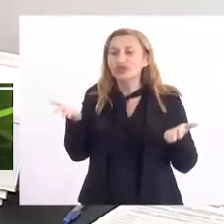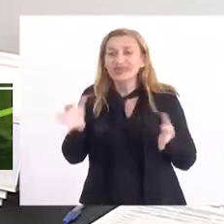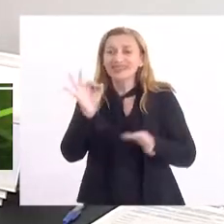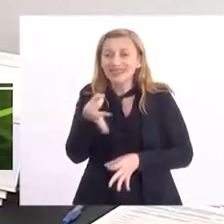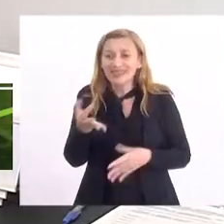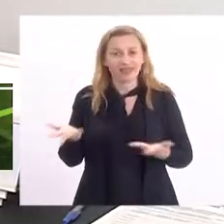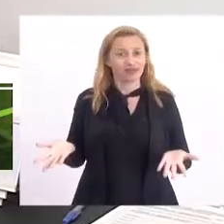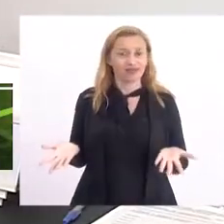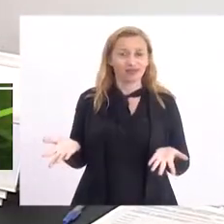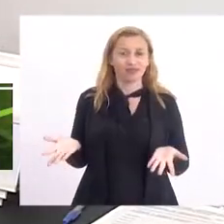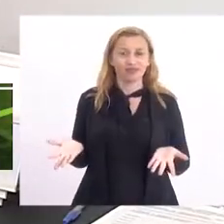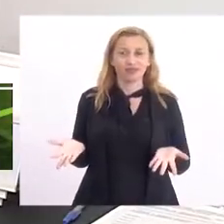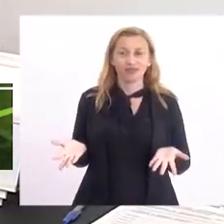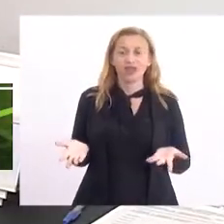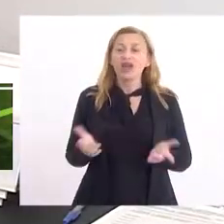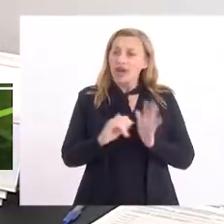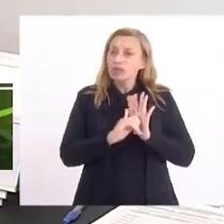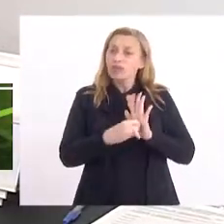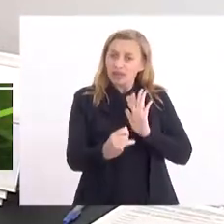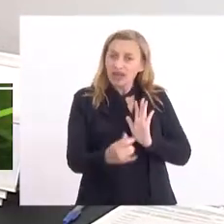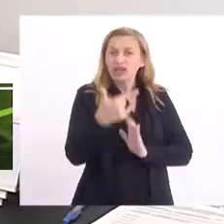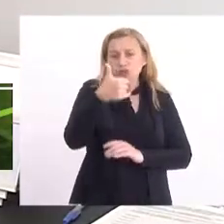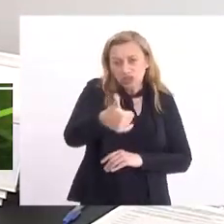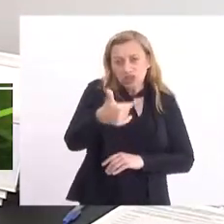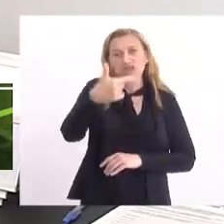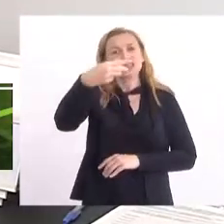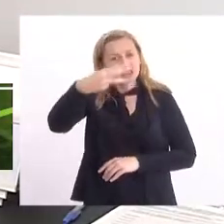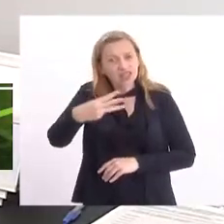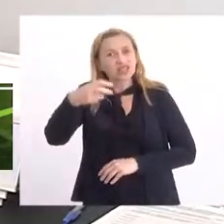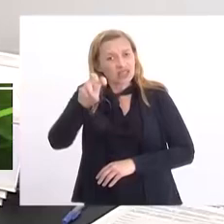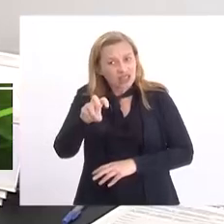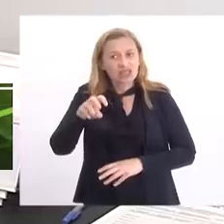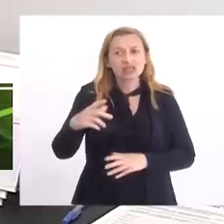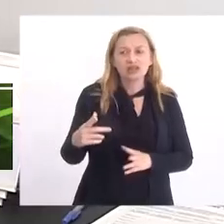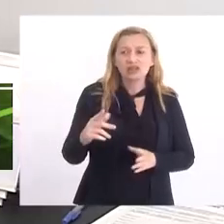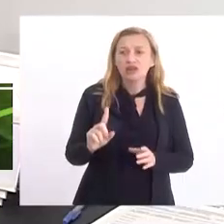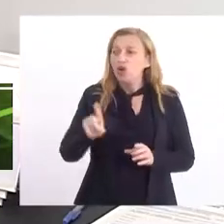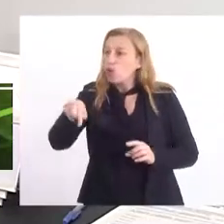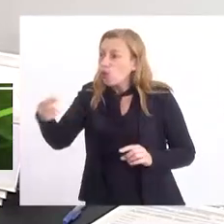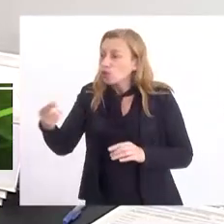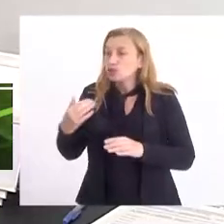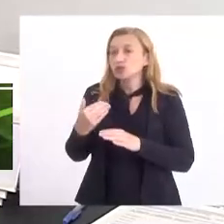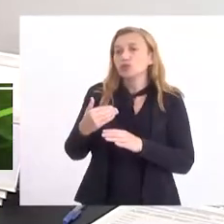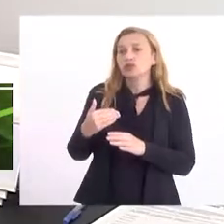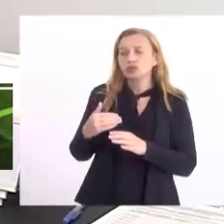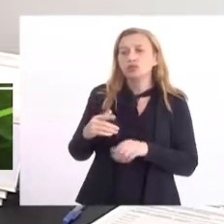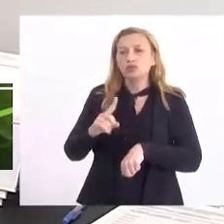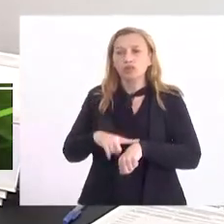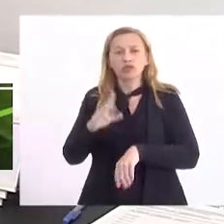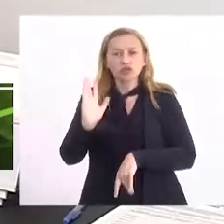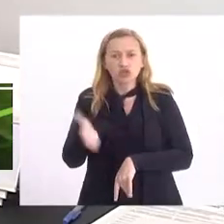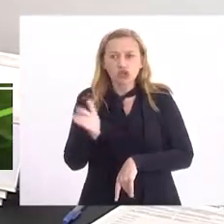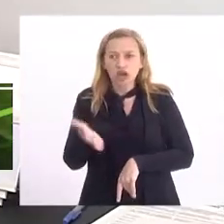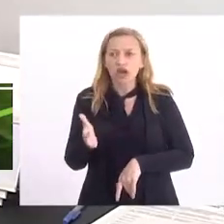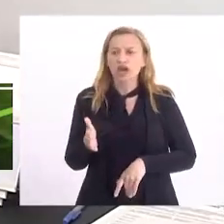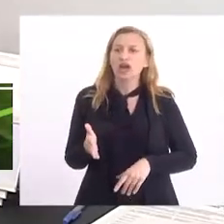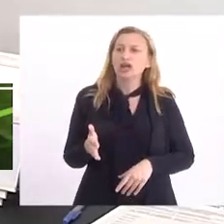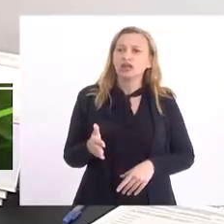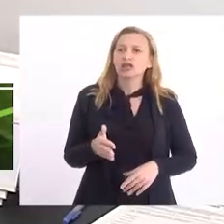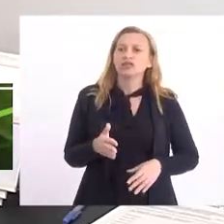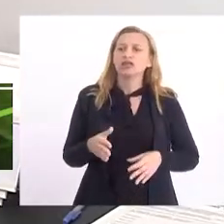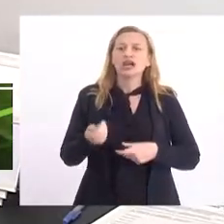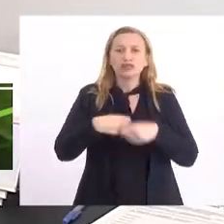É discutir o óbvio. É publicar os 235 e vamos fazer outro processo já, com